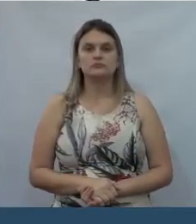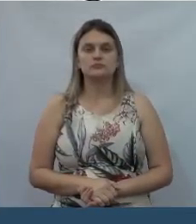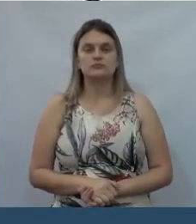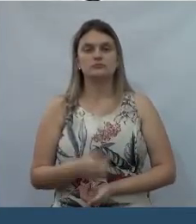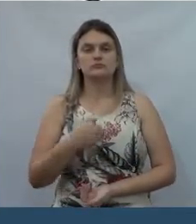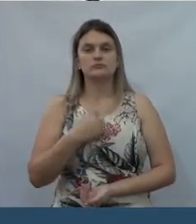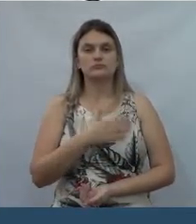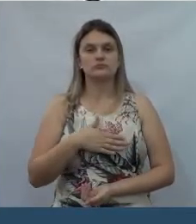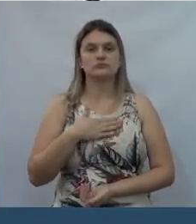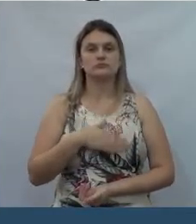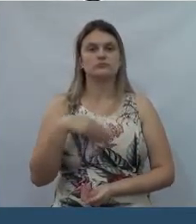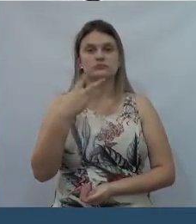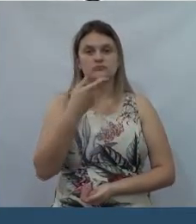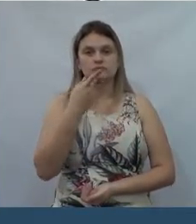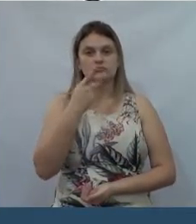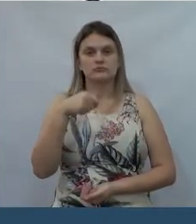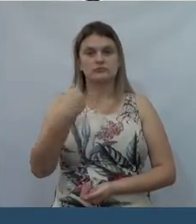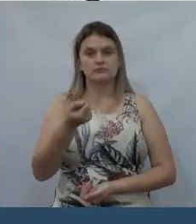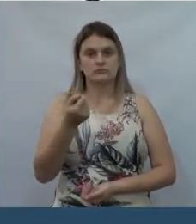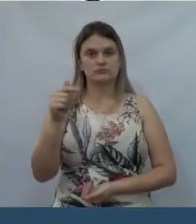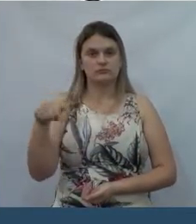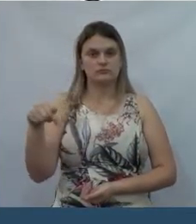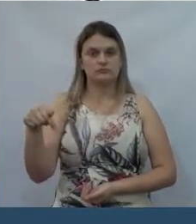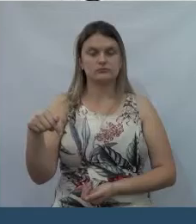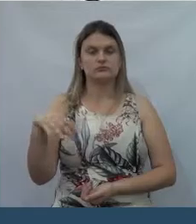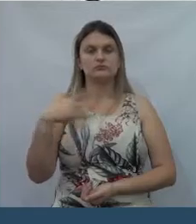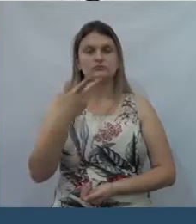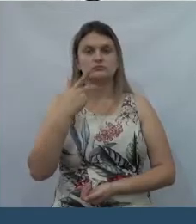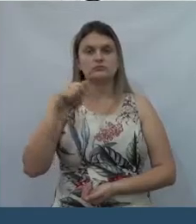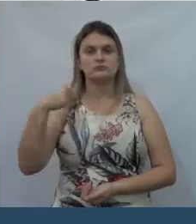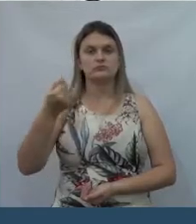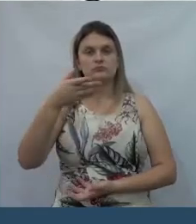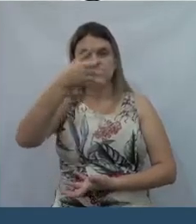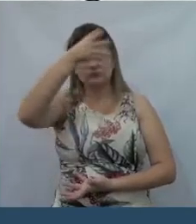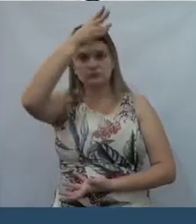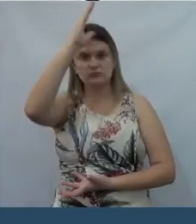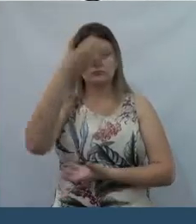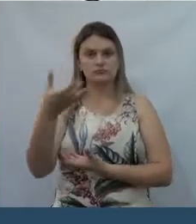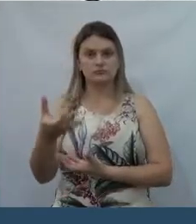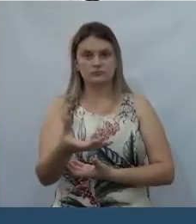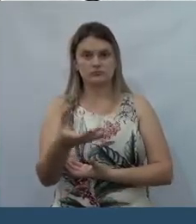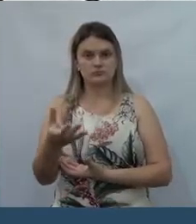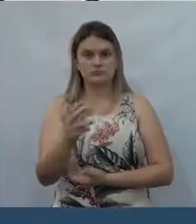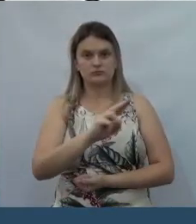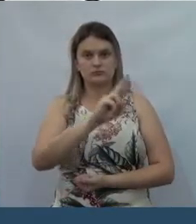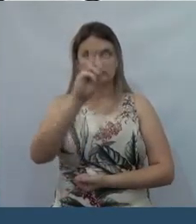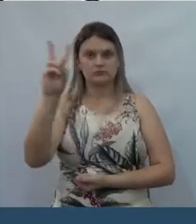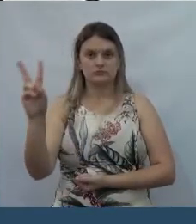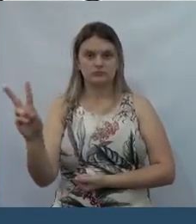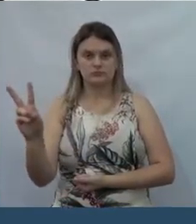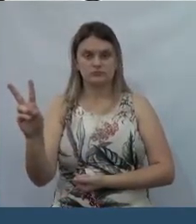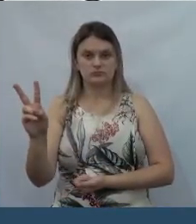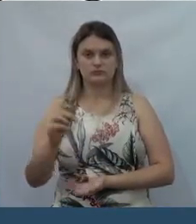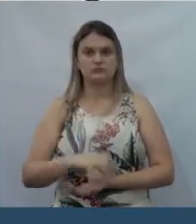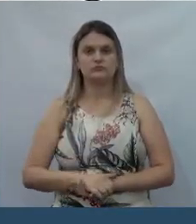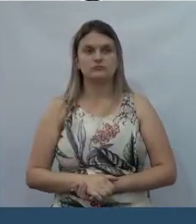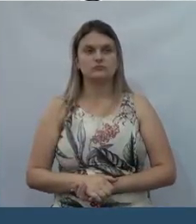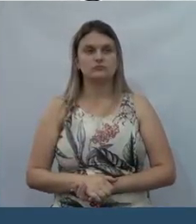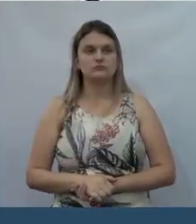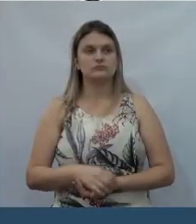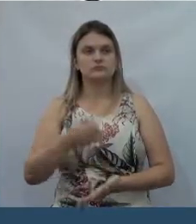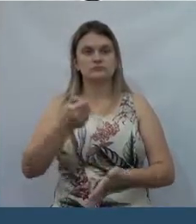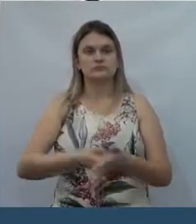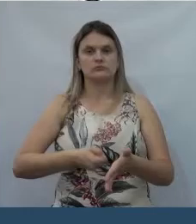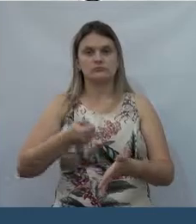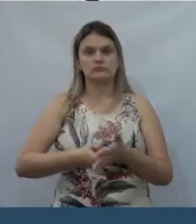Eu gostaria de falar um pouco aqui sobre o Corpo de Bombeiros de União da Vitória. Uma